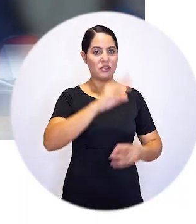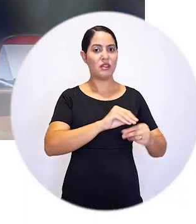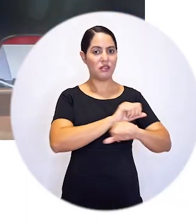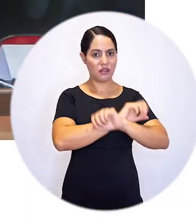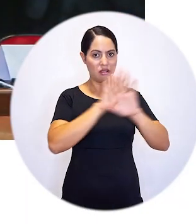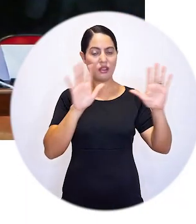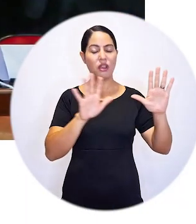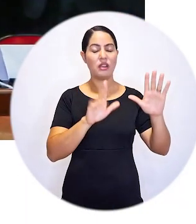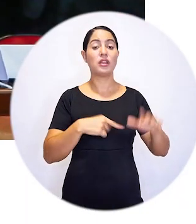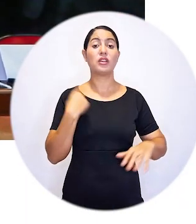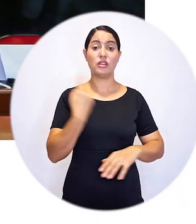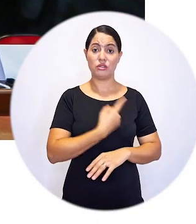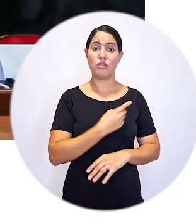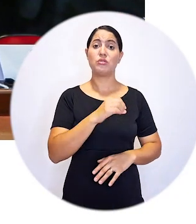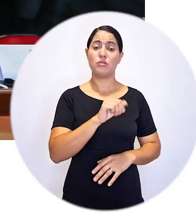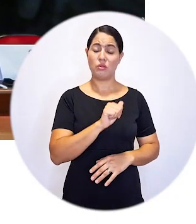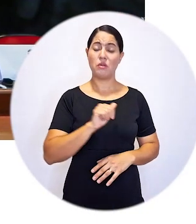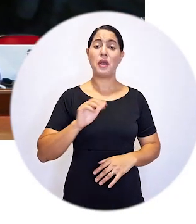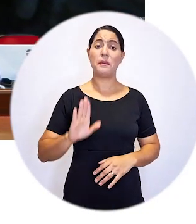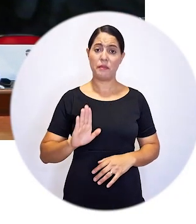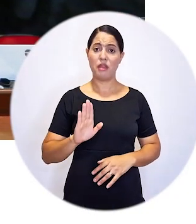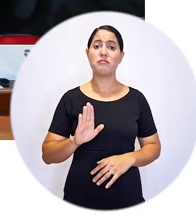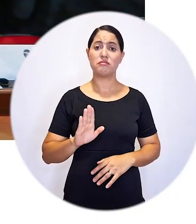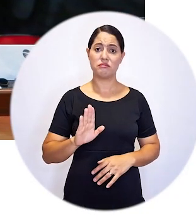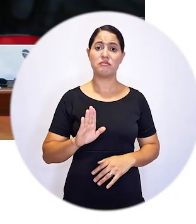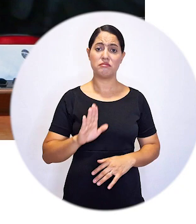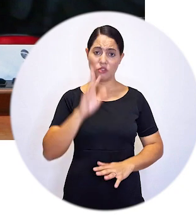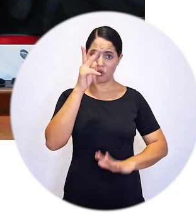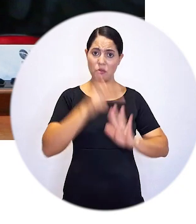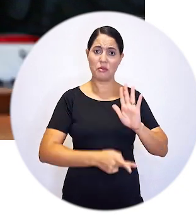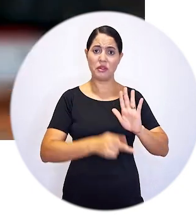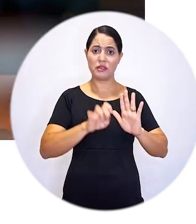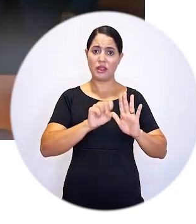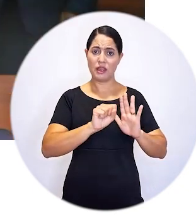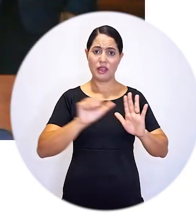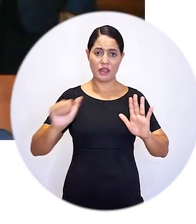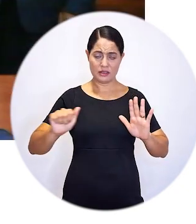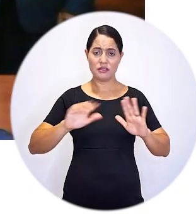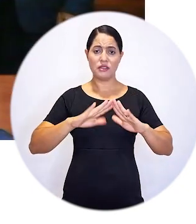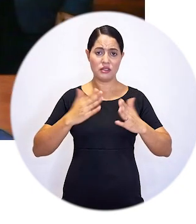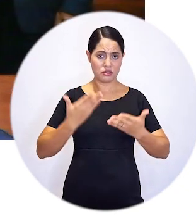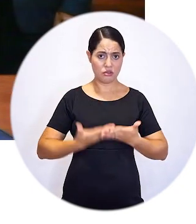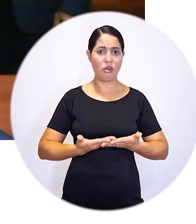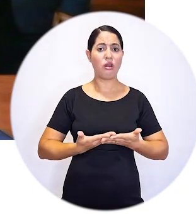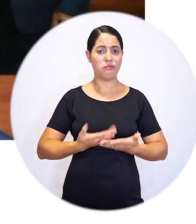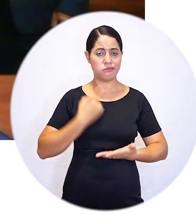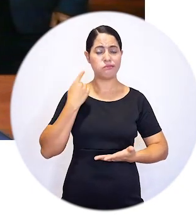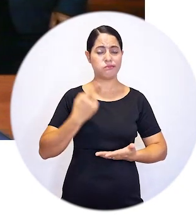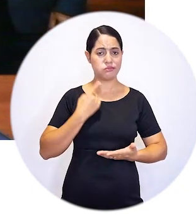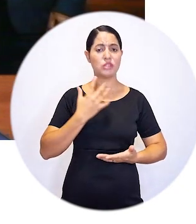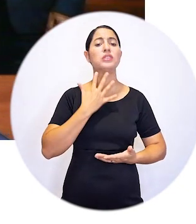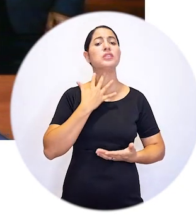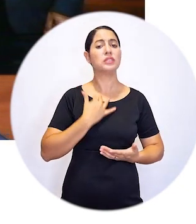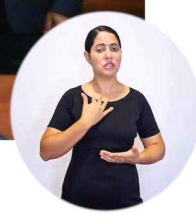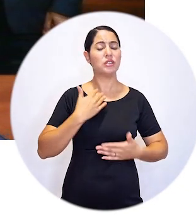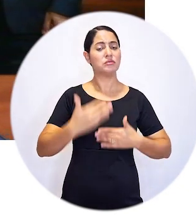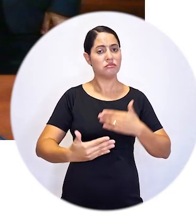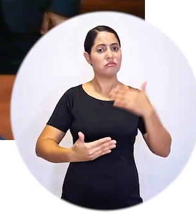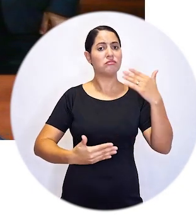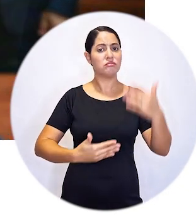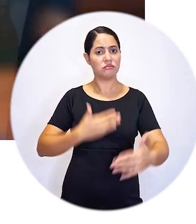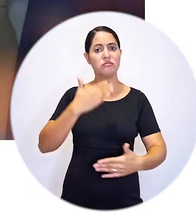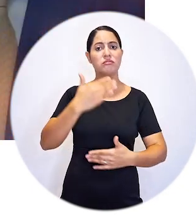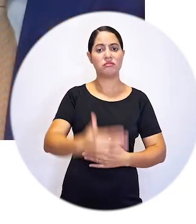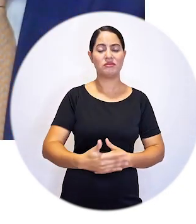porque compreendeu que era necessário nós avançarmos nesse plano que já era uma vontade